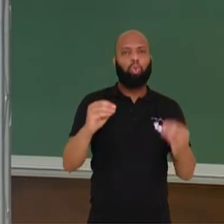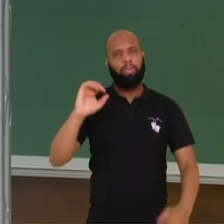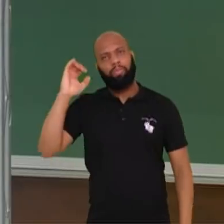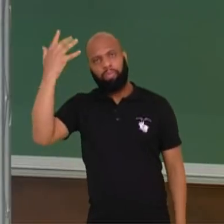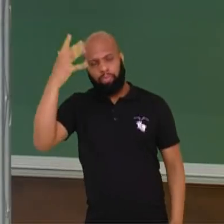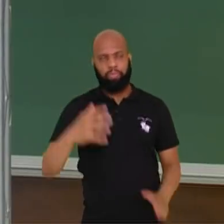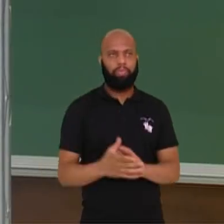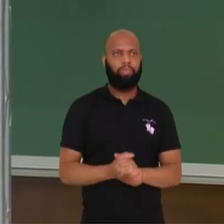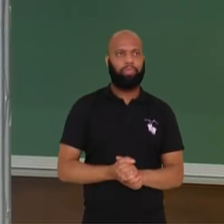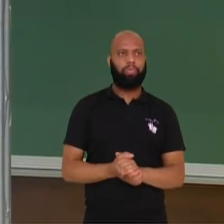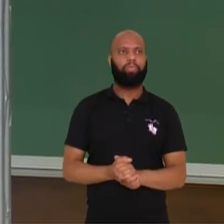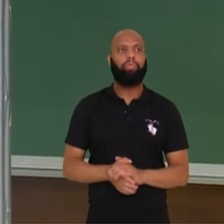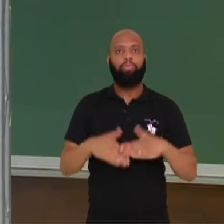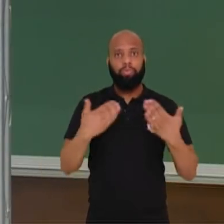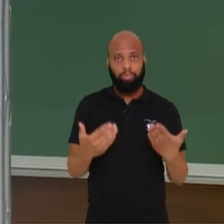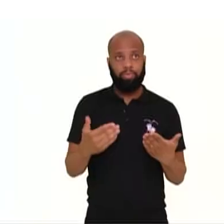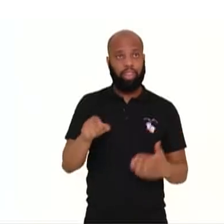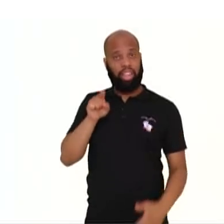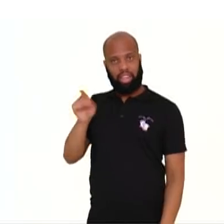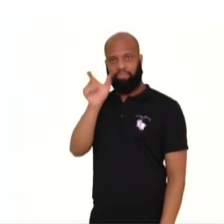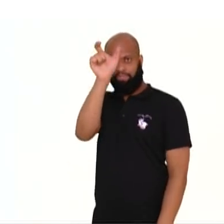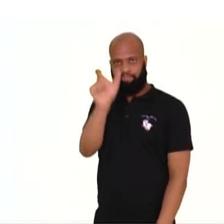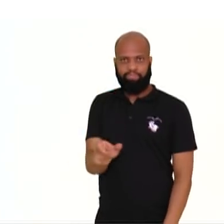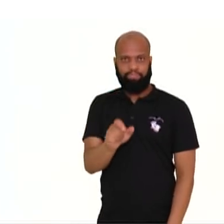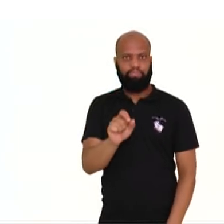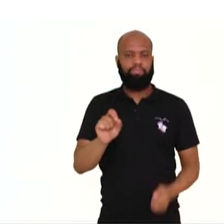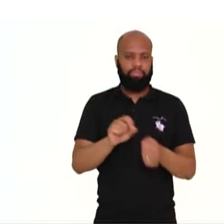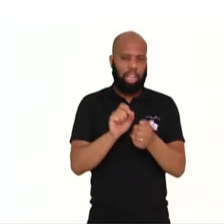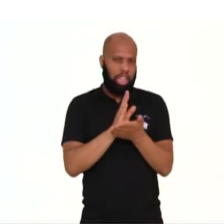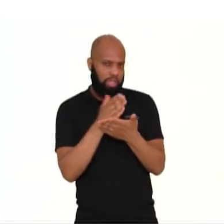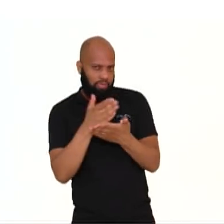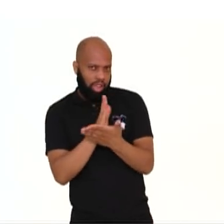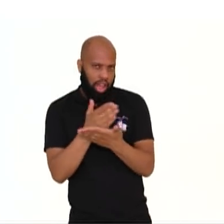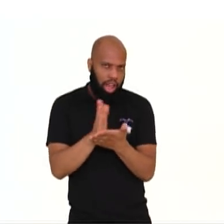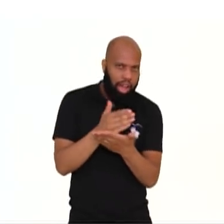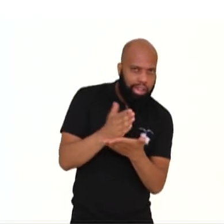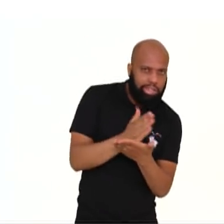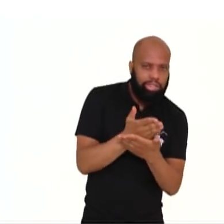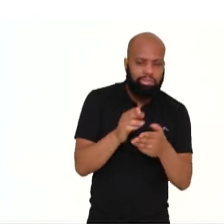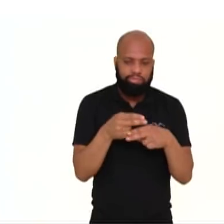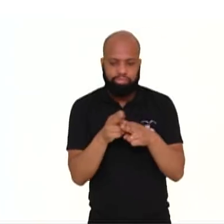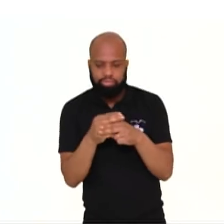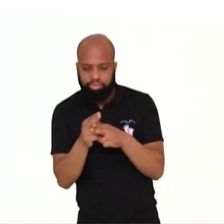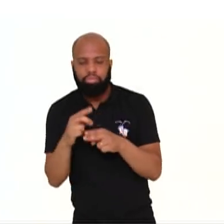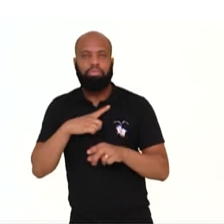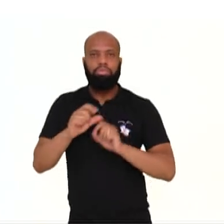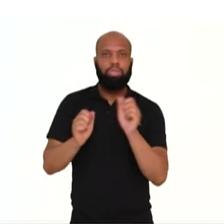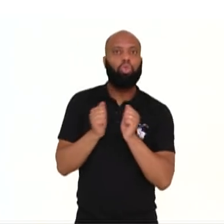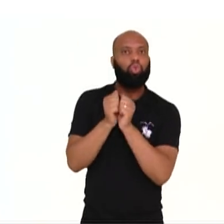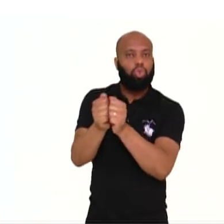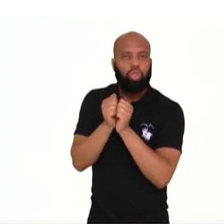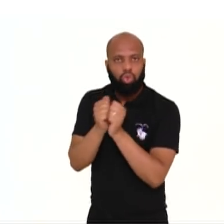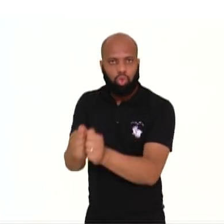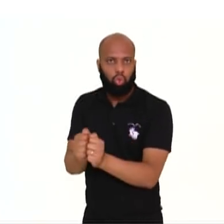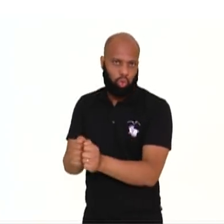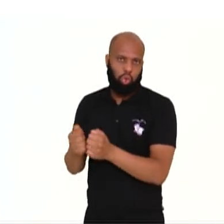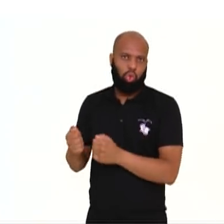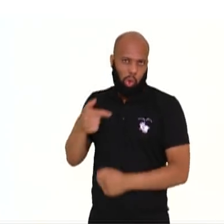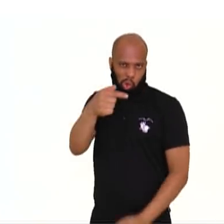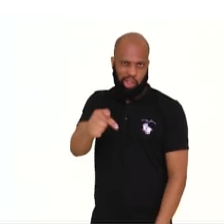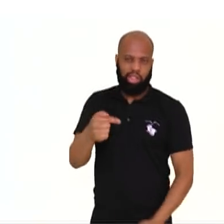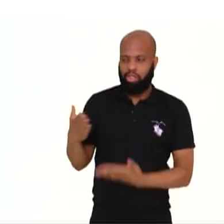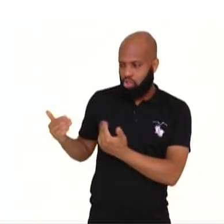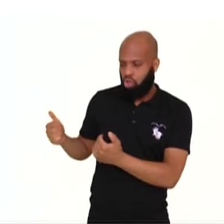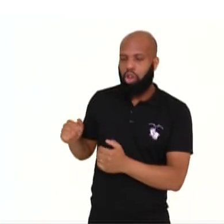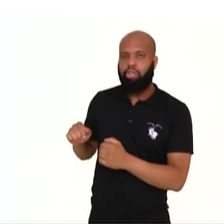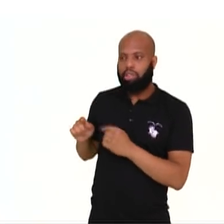acontecer? Bom, ele se disfarça e vai junto com esses rapazes e essas moças até Creta, como se fosse